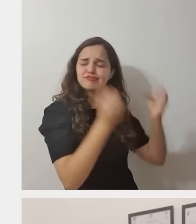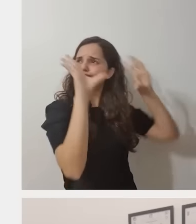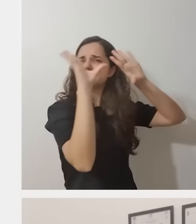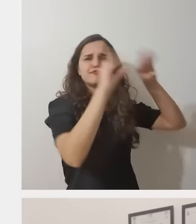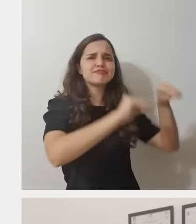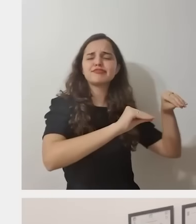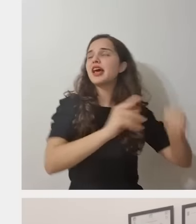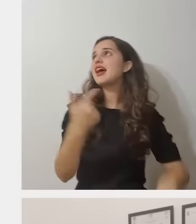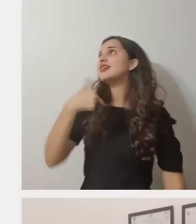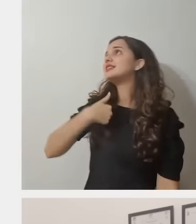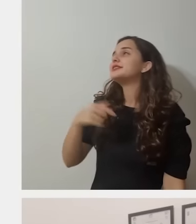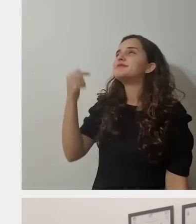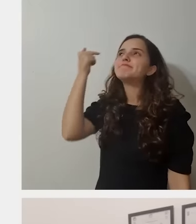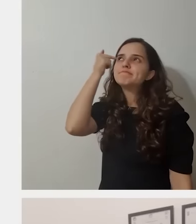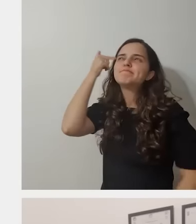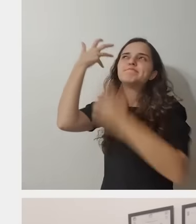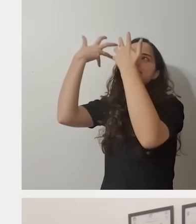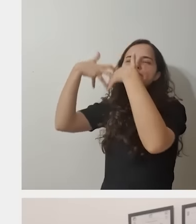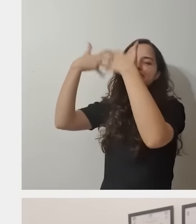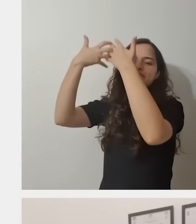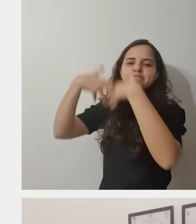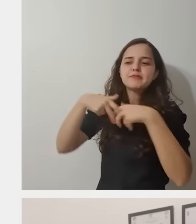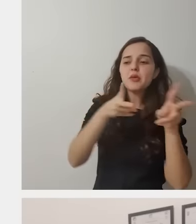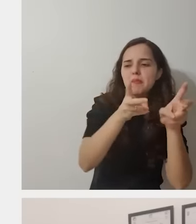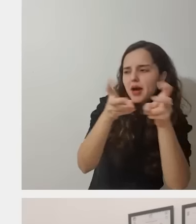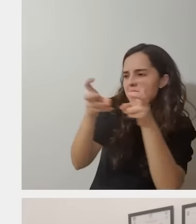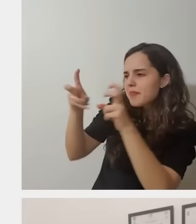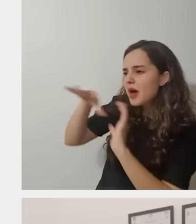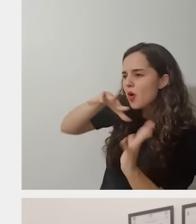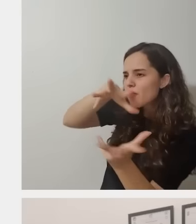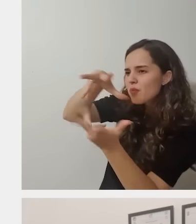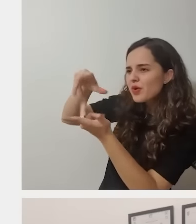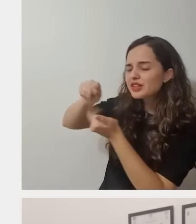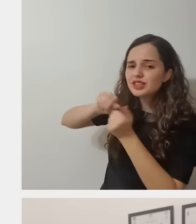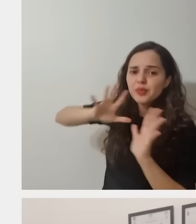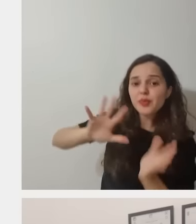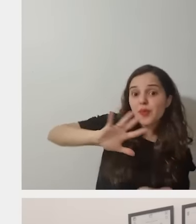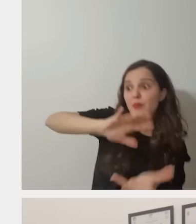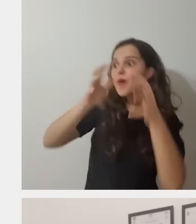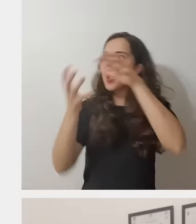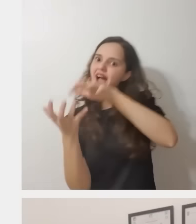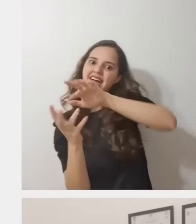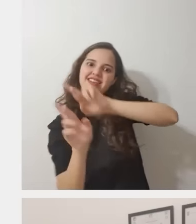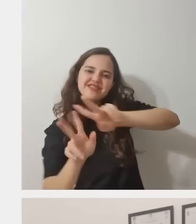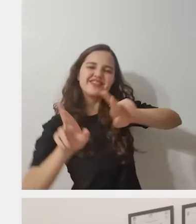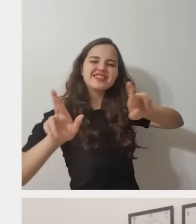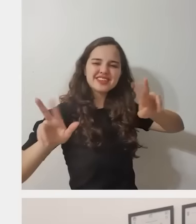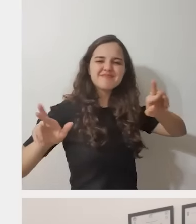Eu me pergunto onde é que foi, alguém me explica por favor, onde é que foi que nós